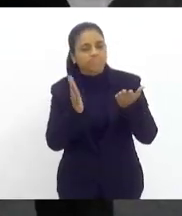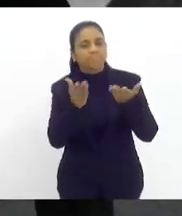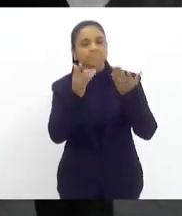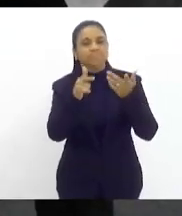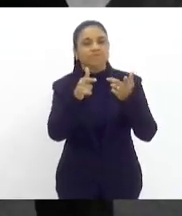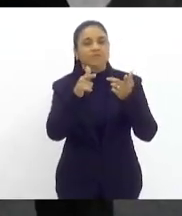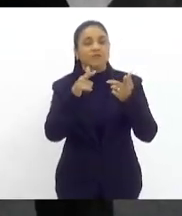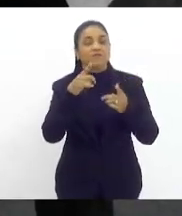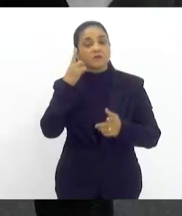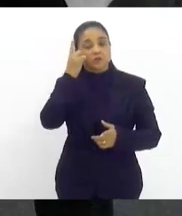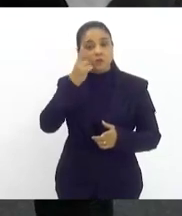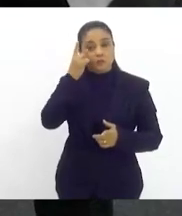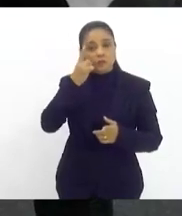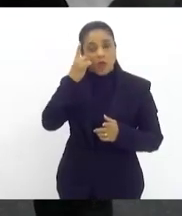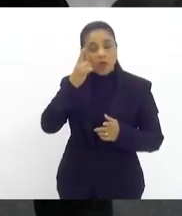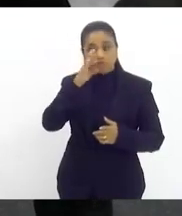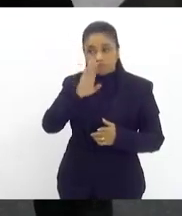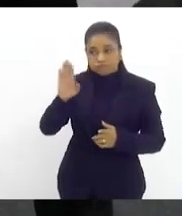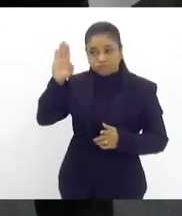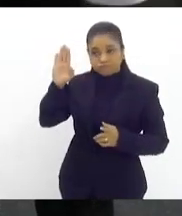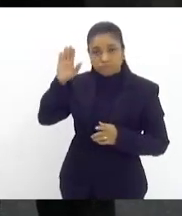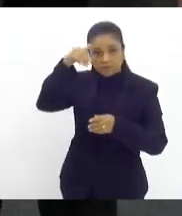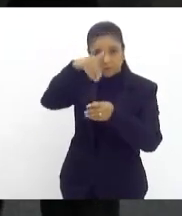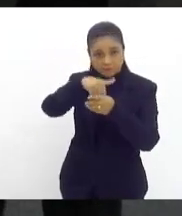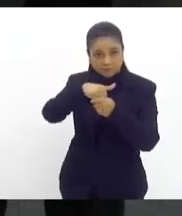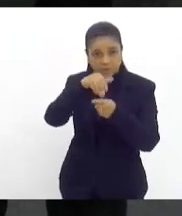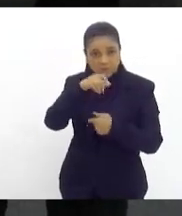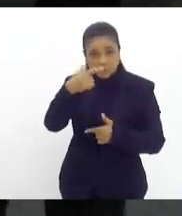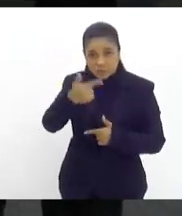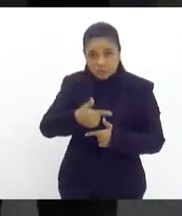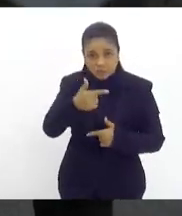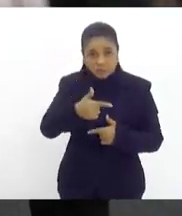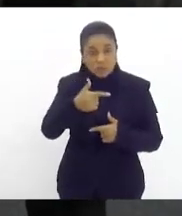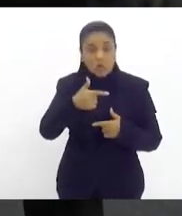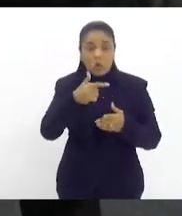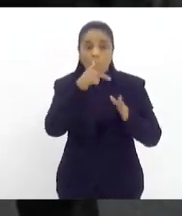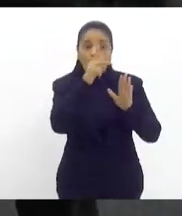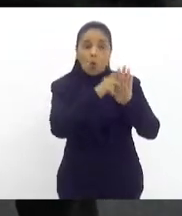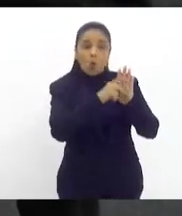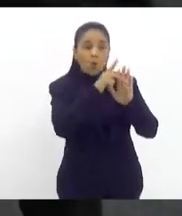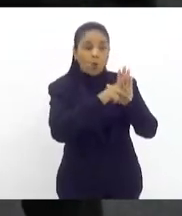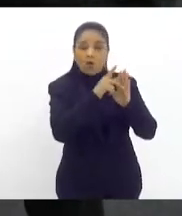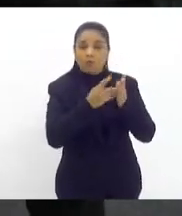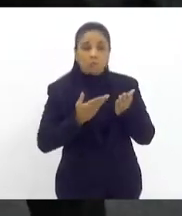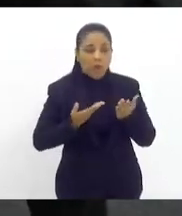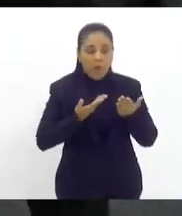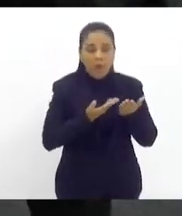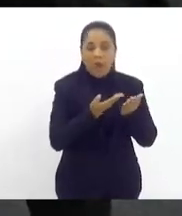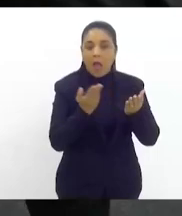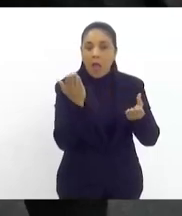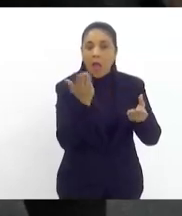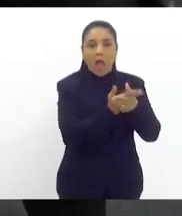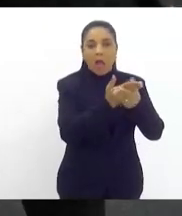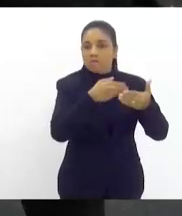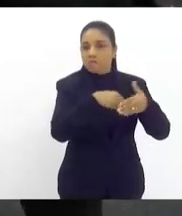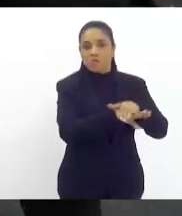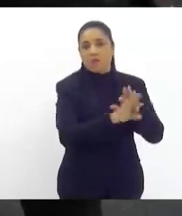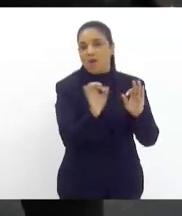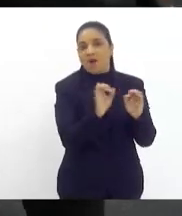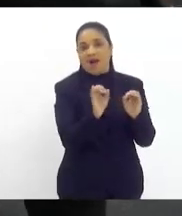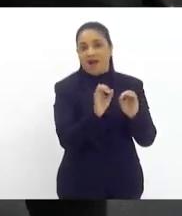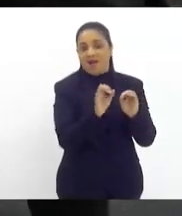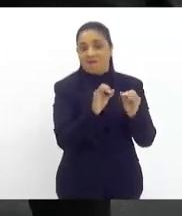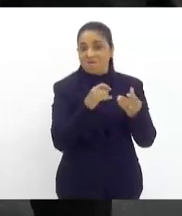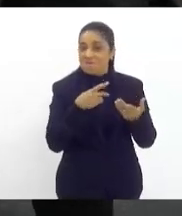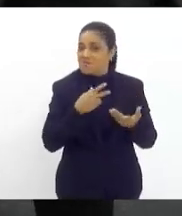deputado se reelege, os seus projetos não vão para o arquivo. Isso vai facilitar a vida de todo o funcionalismo